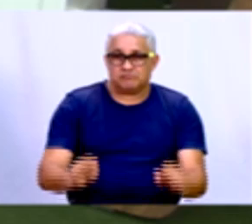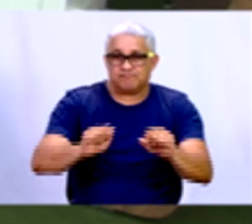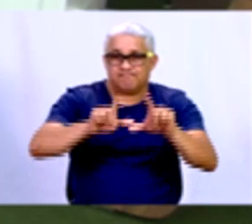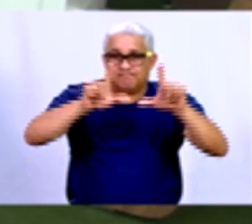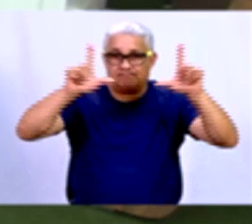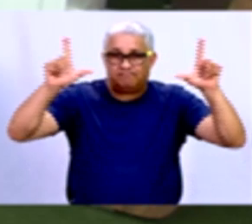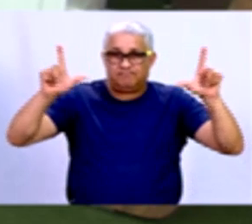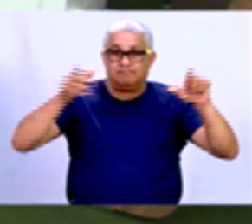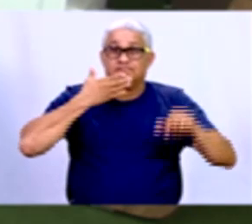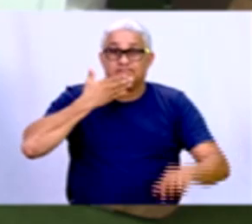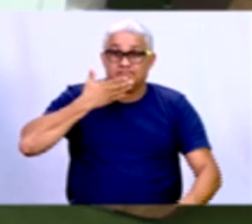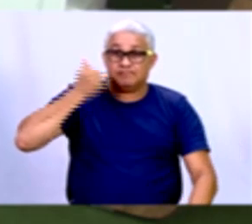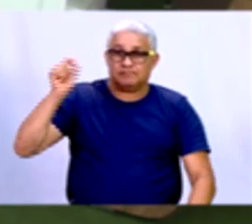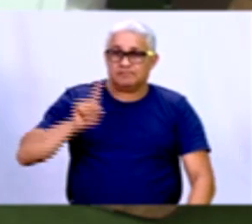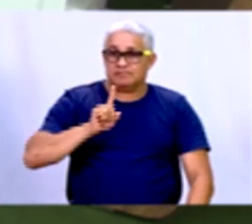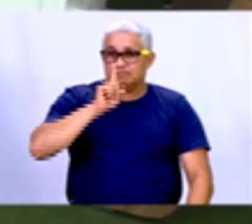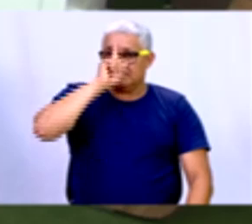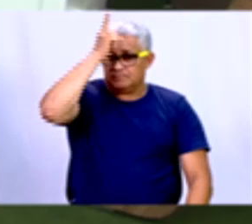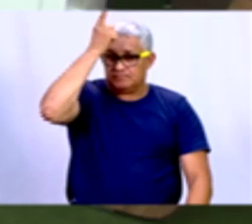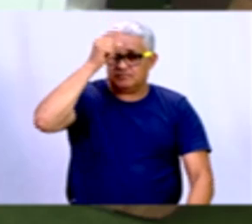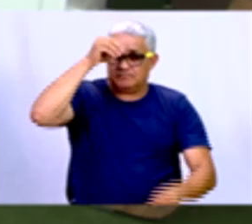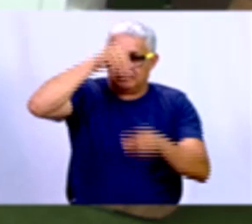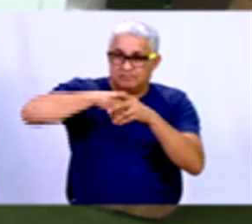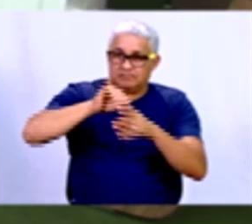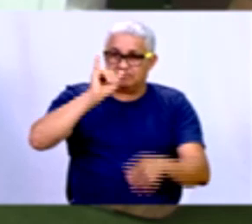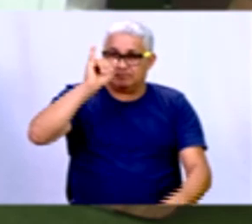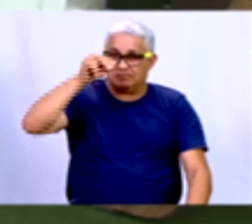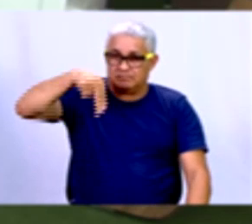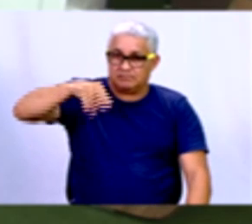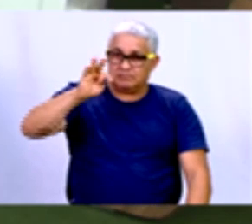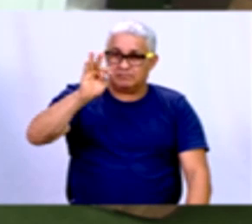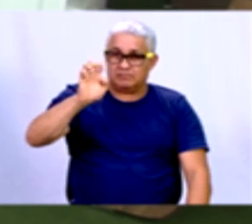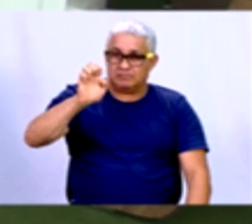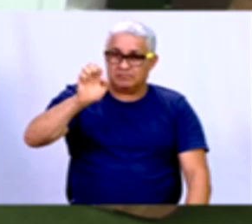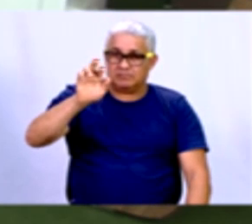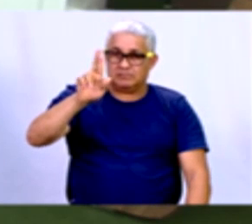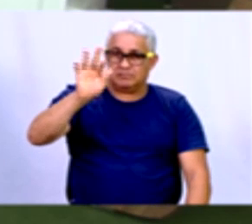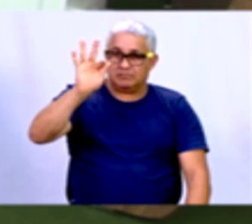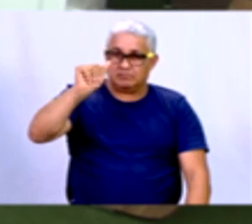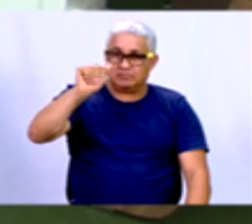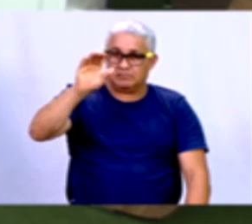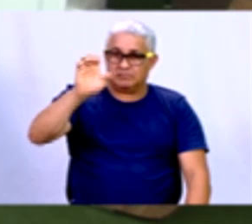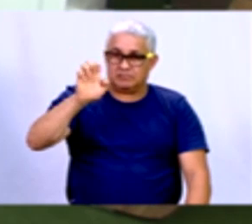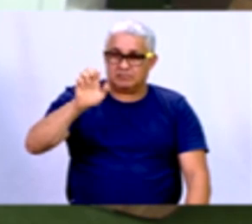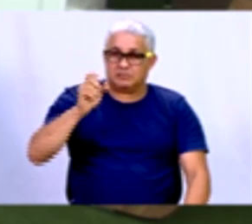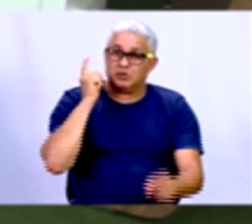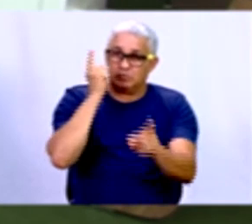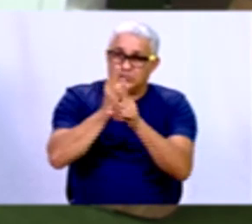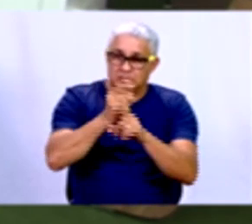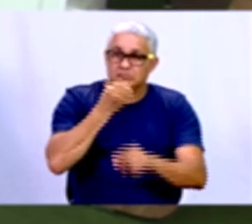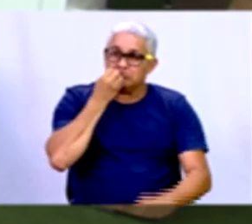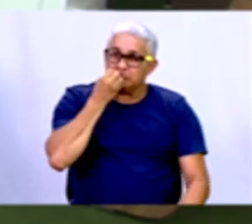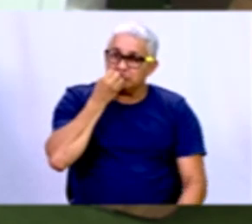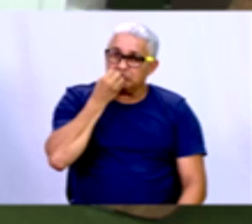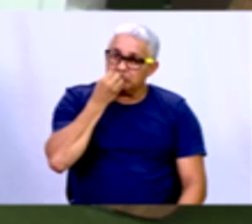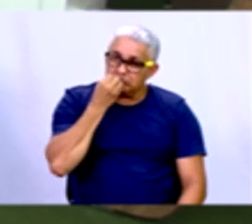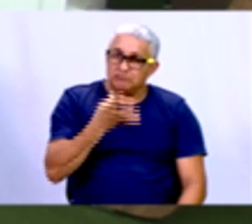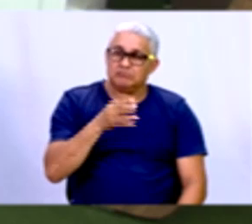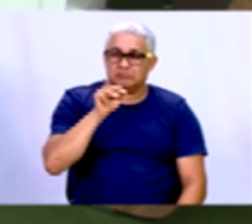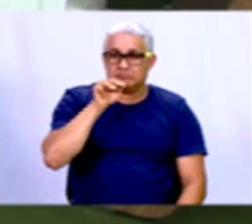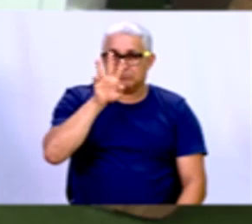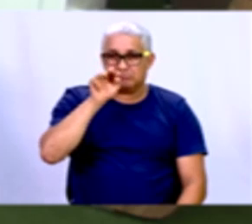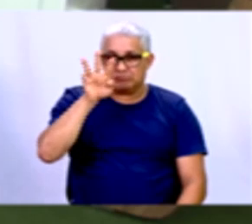melhores ideias em interface para poder encontrar bons sites, o que o senhor pode